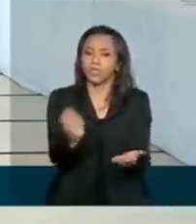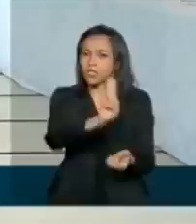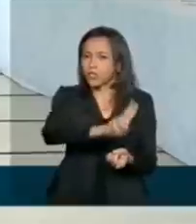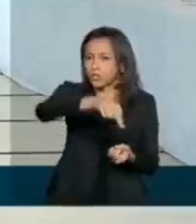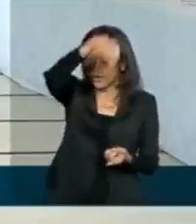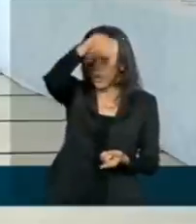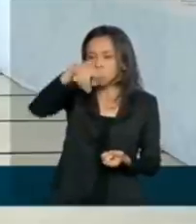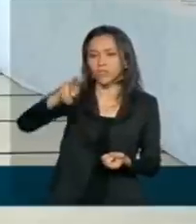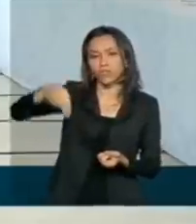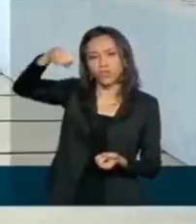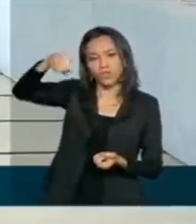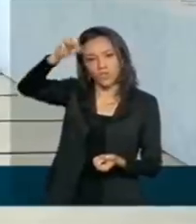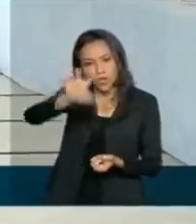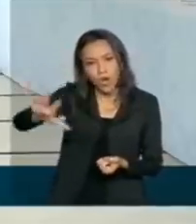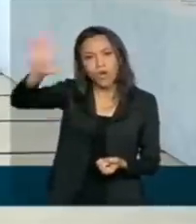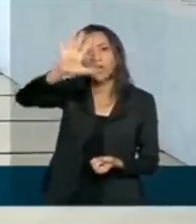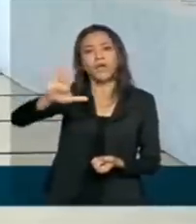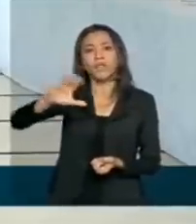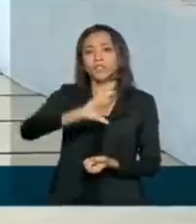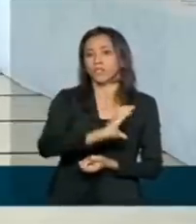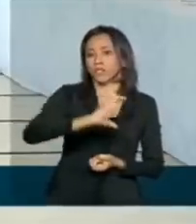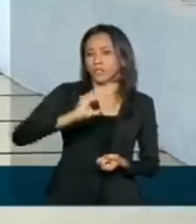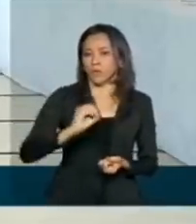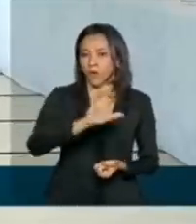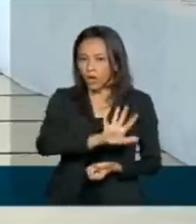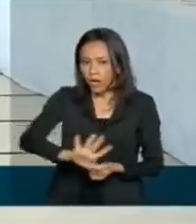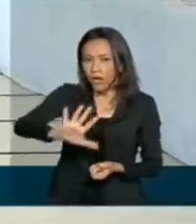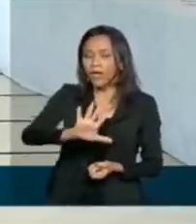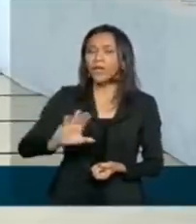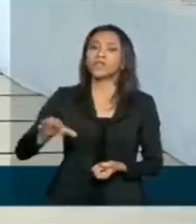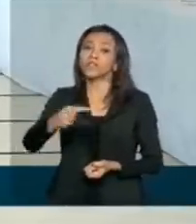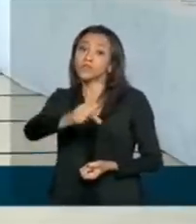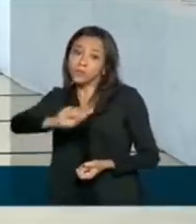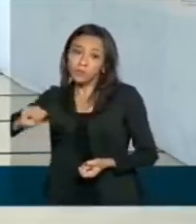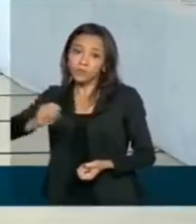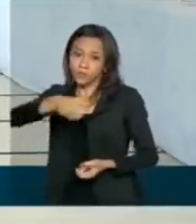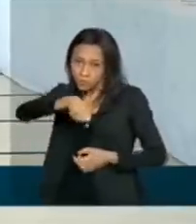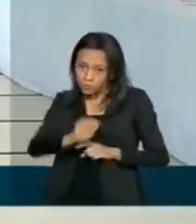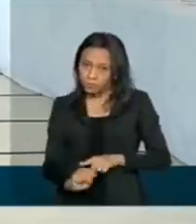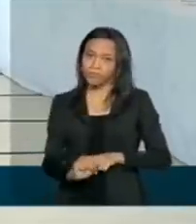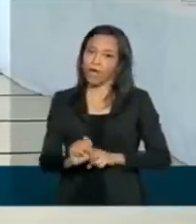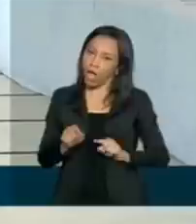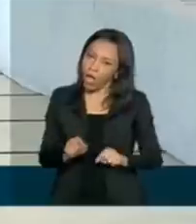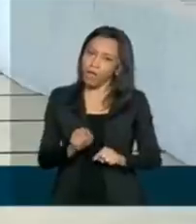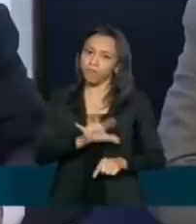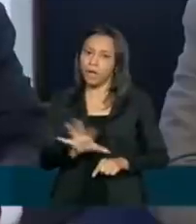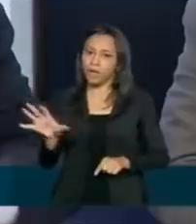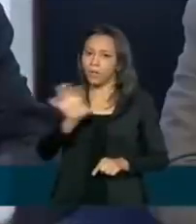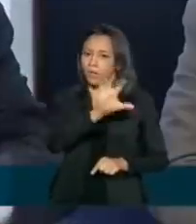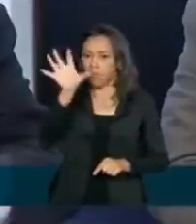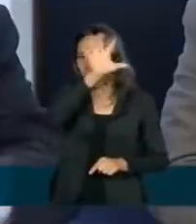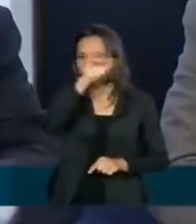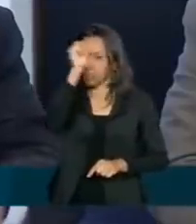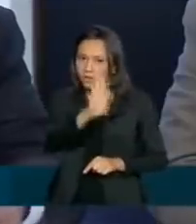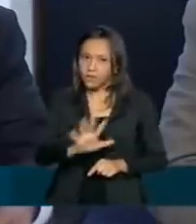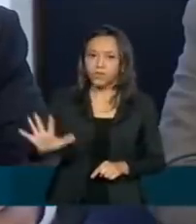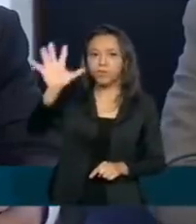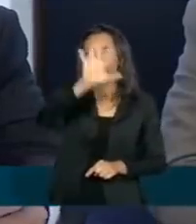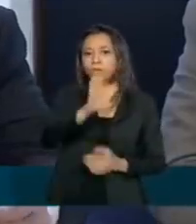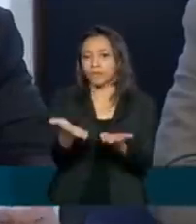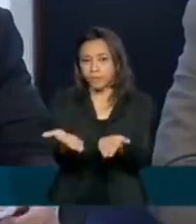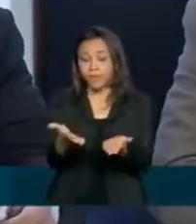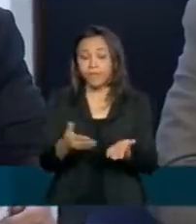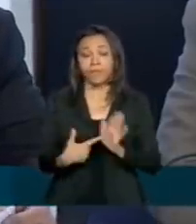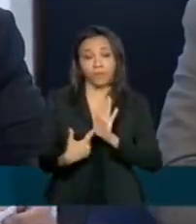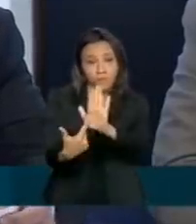Norte, Nordeste, região Centro-Oeste, Sudeste e Sul. Essa é a radiografia. Bem, o que estamos